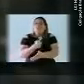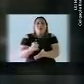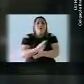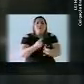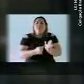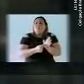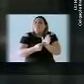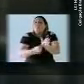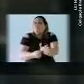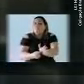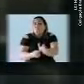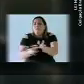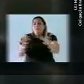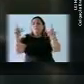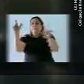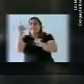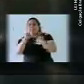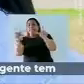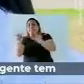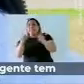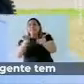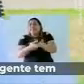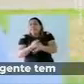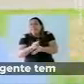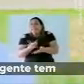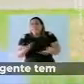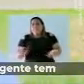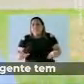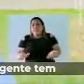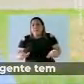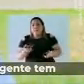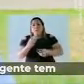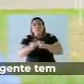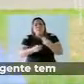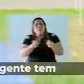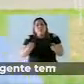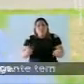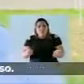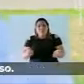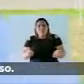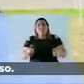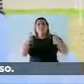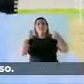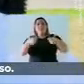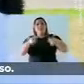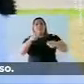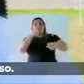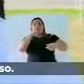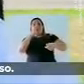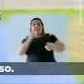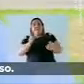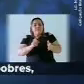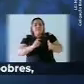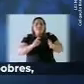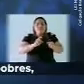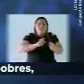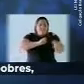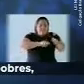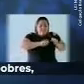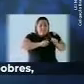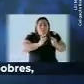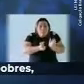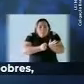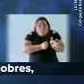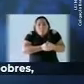arranhada e exposta nos noticiários mundo afora. Para nós que somos brasileiros, a sensação que a gente tem é de que tem alguma falcatrua por trás disso.